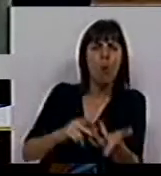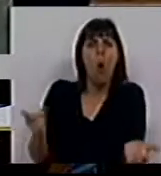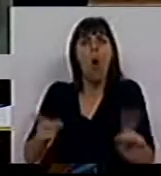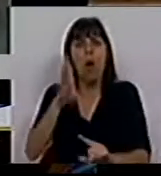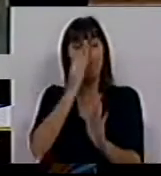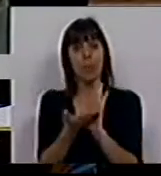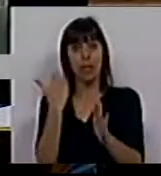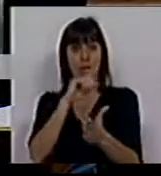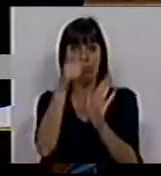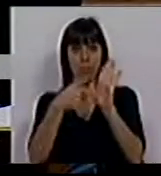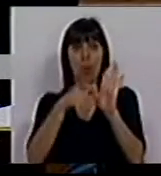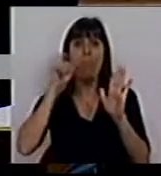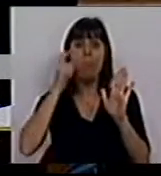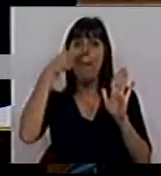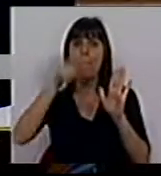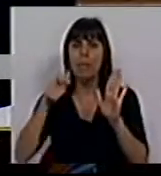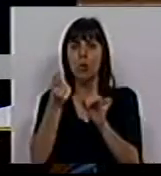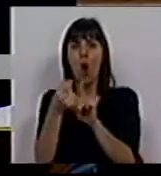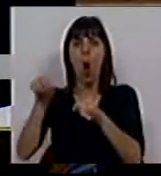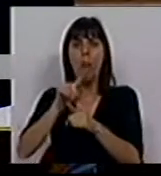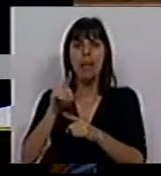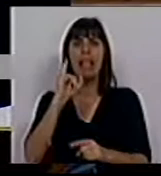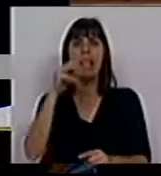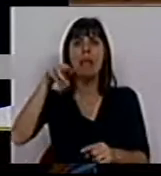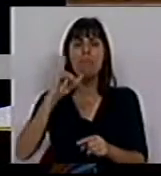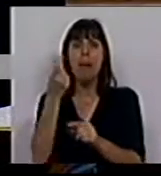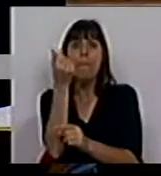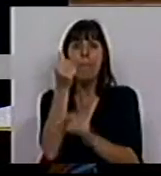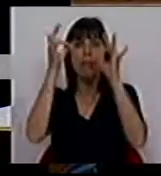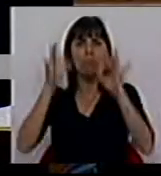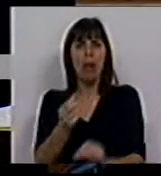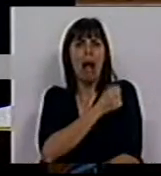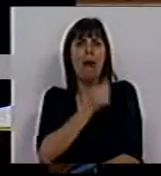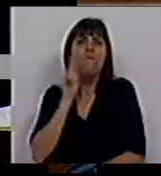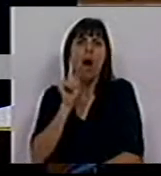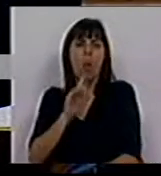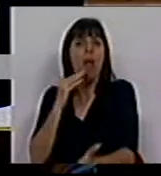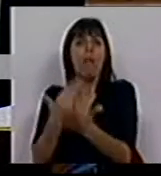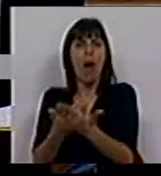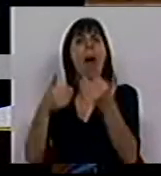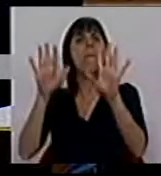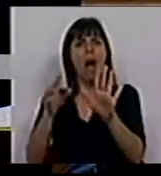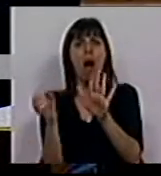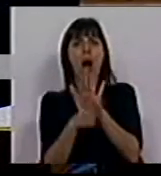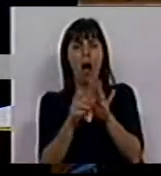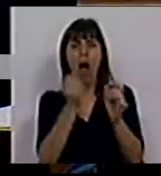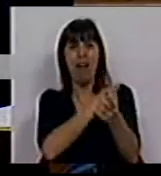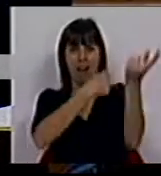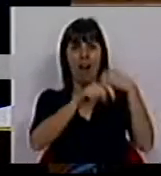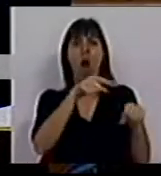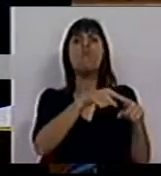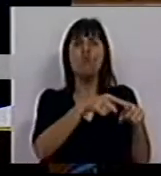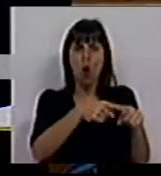Governo retira a cláusula que protege cidadãos do aumento de IMI, o aumento do preço nas suas casas, mas permite que fundos imobiliários